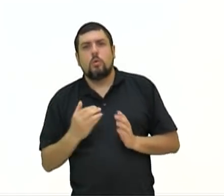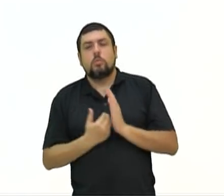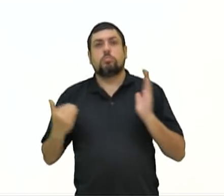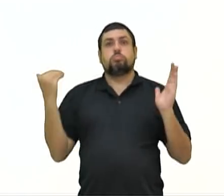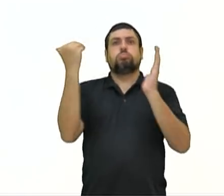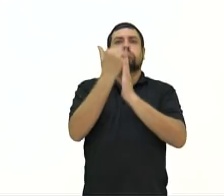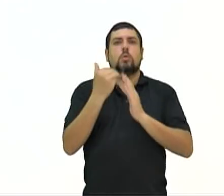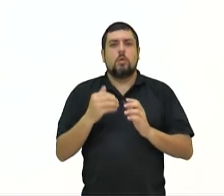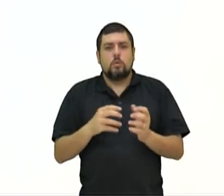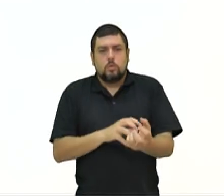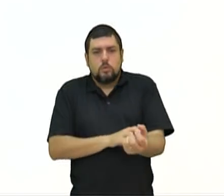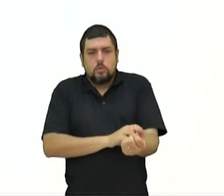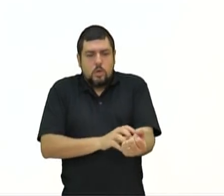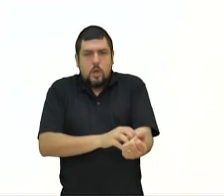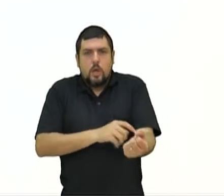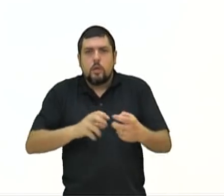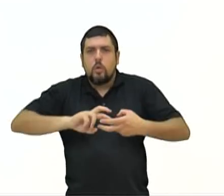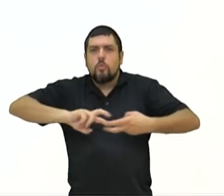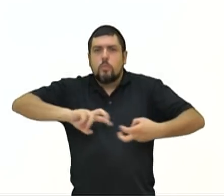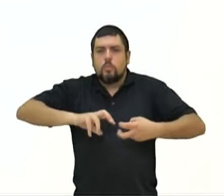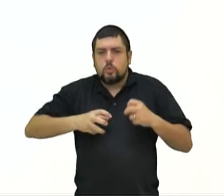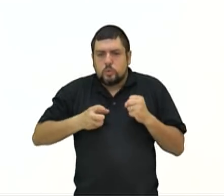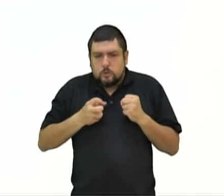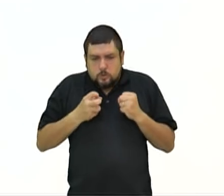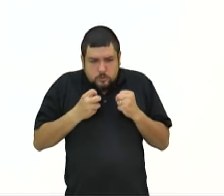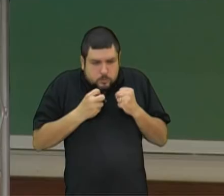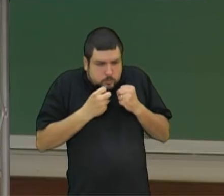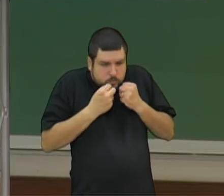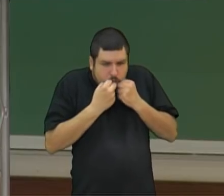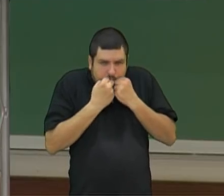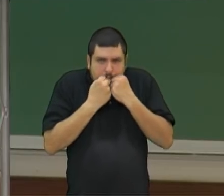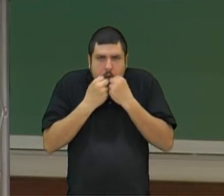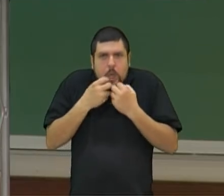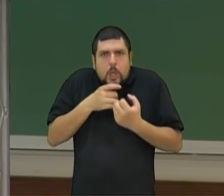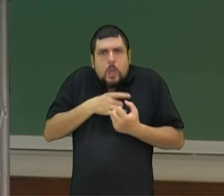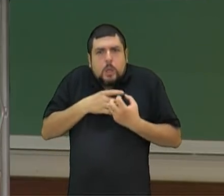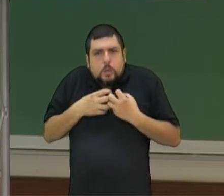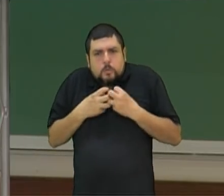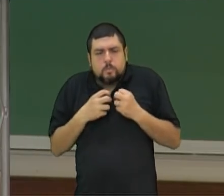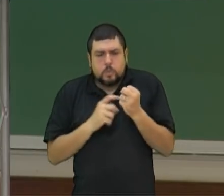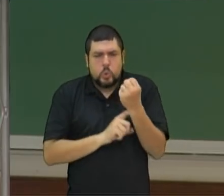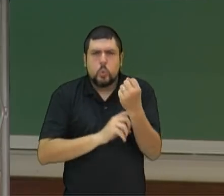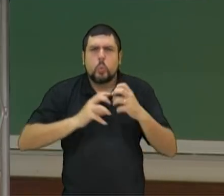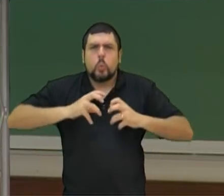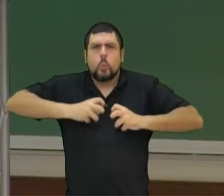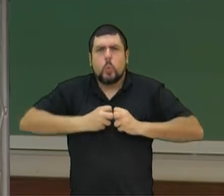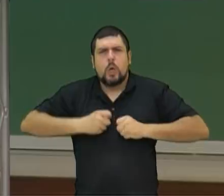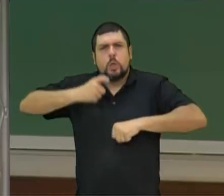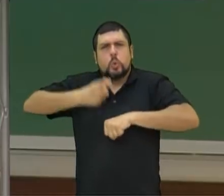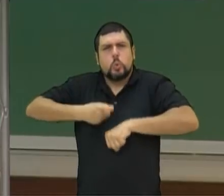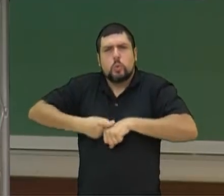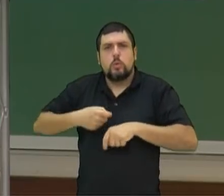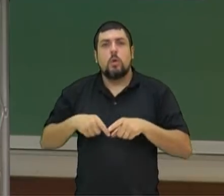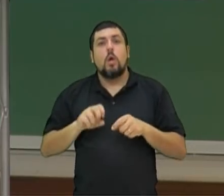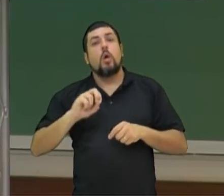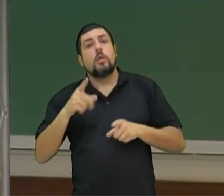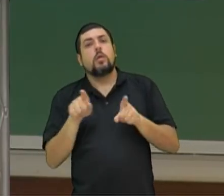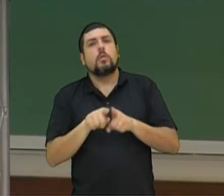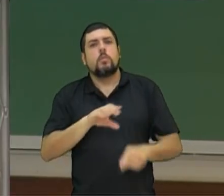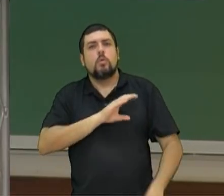Tensão muscular, você ficar sempre com os músculos rígidos e o quê? Palpitações, sempre o coração batendo mais